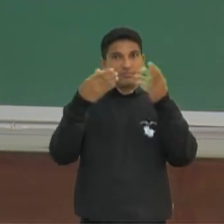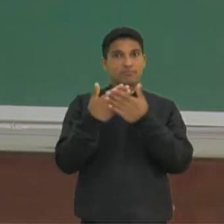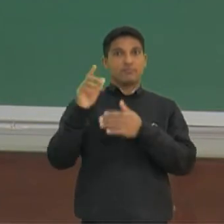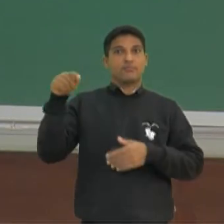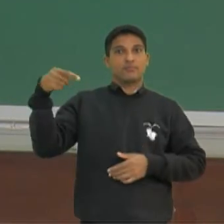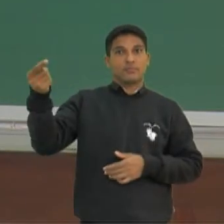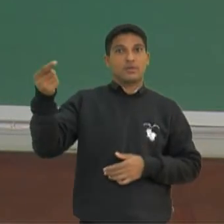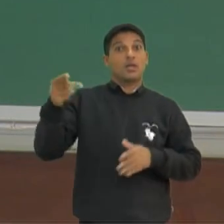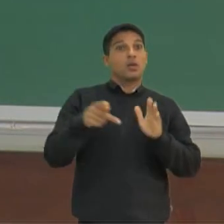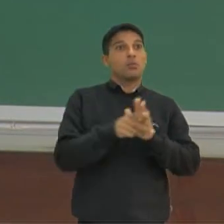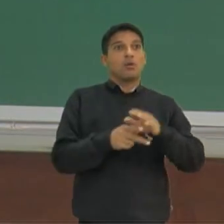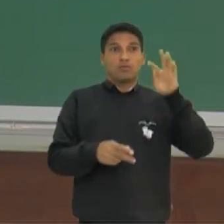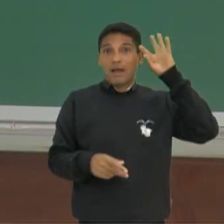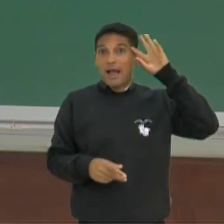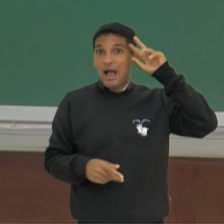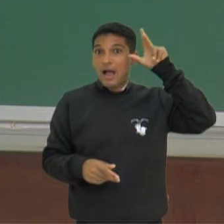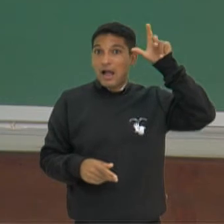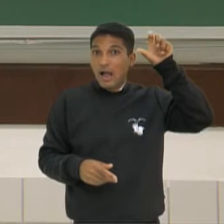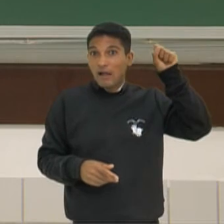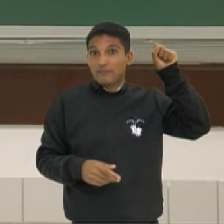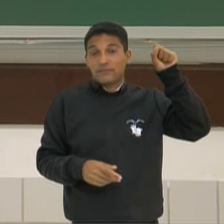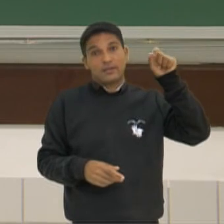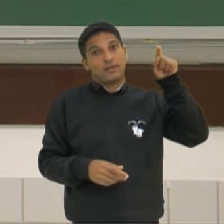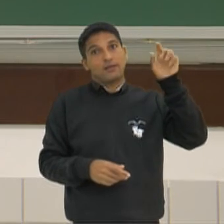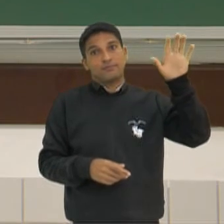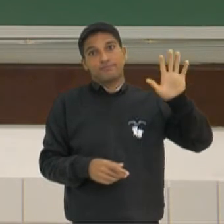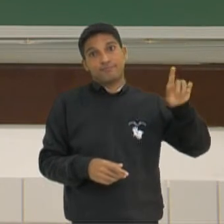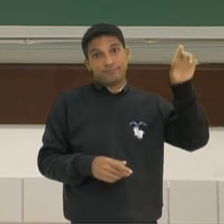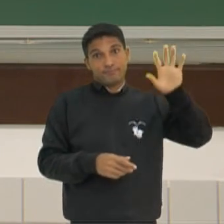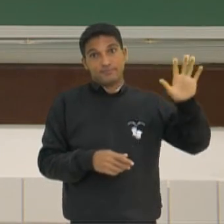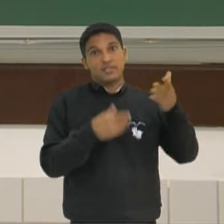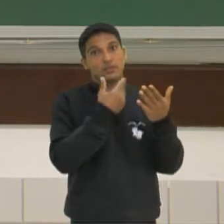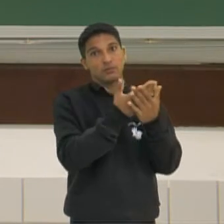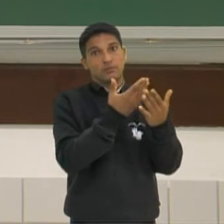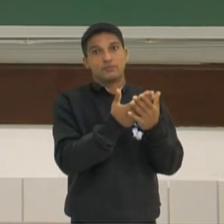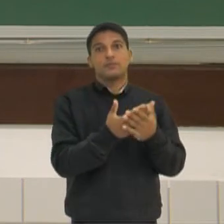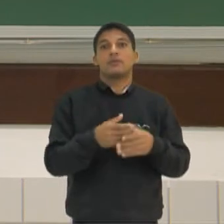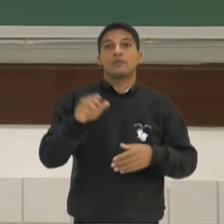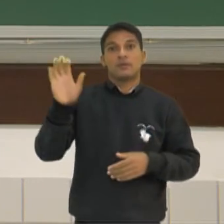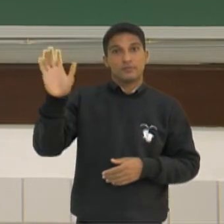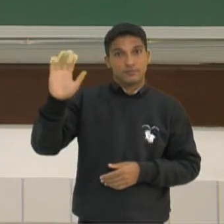Vamos estudar o continente africano. Até a próxima aula, pessoal!